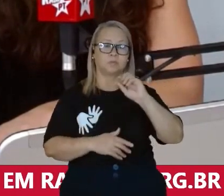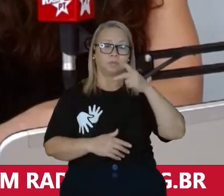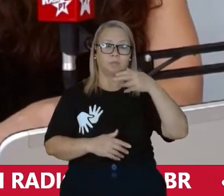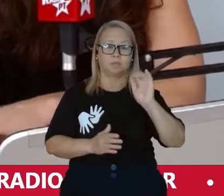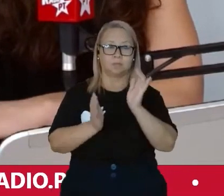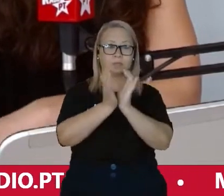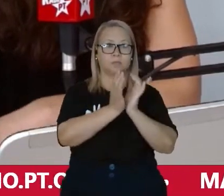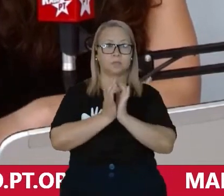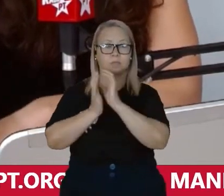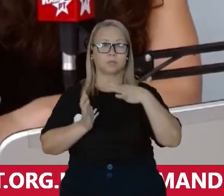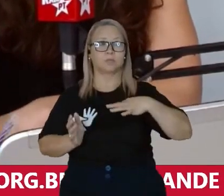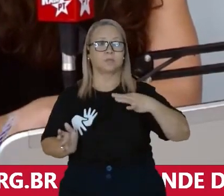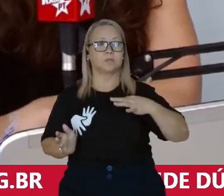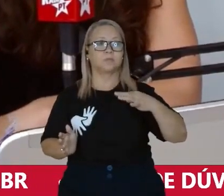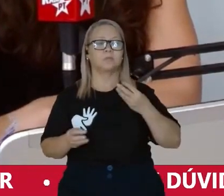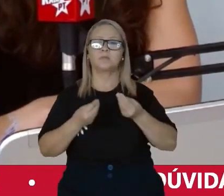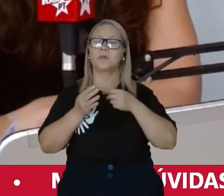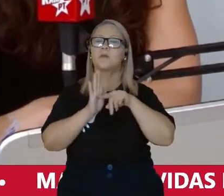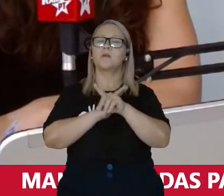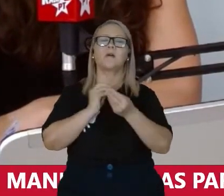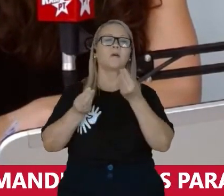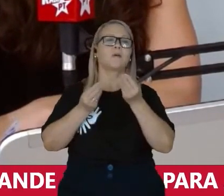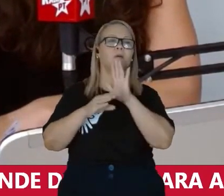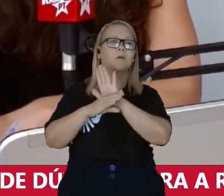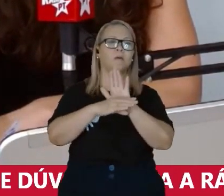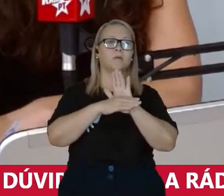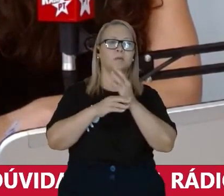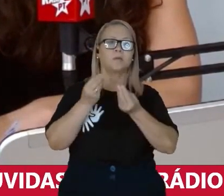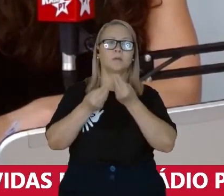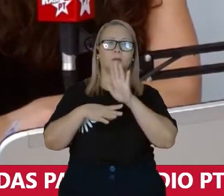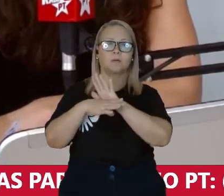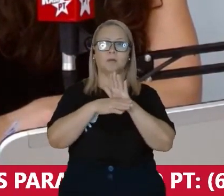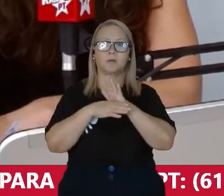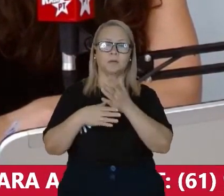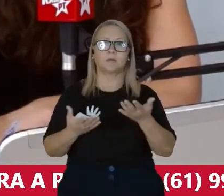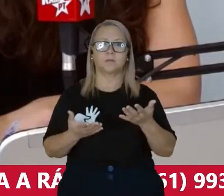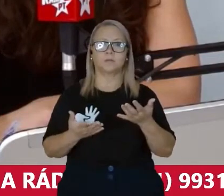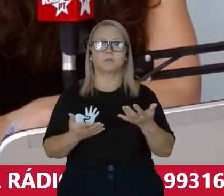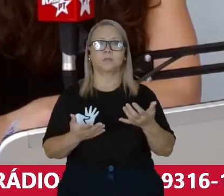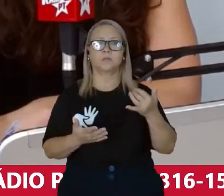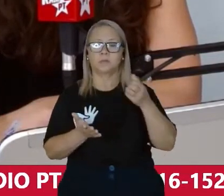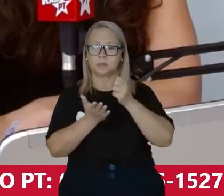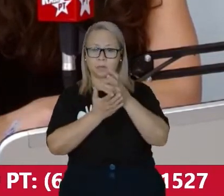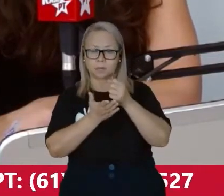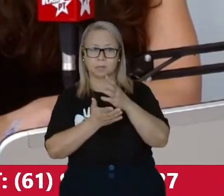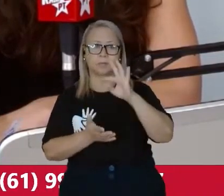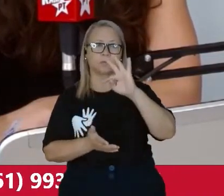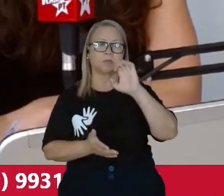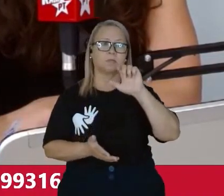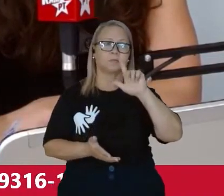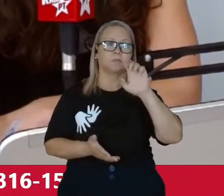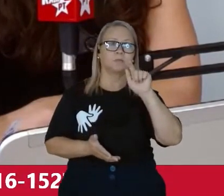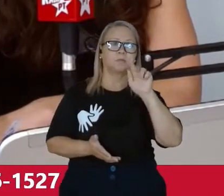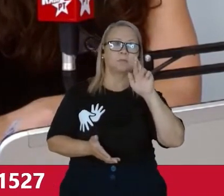de voluntários que saíram, como é que eu ajudo, como é que eu ajudo, como é que eu ajudo? Entra nesse grupo do Telegram aqui, vamos se conversar. Ao todo,